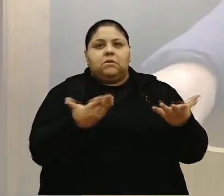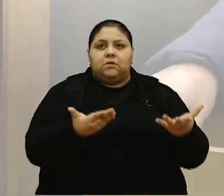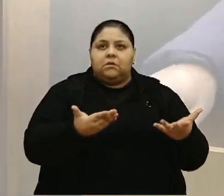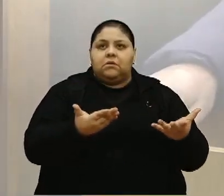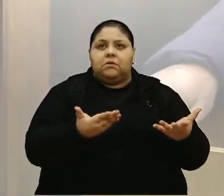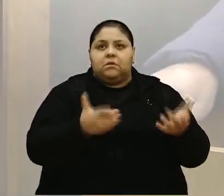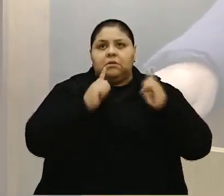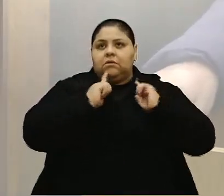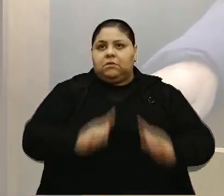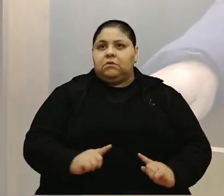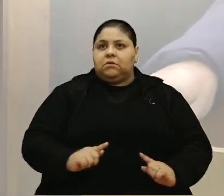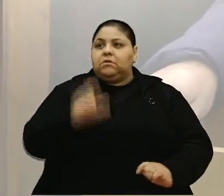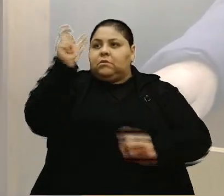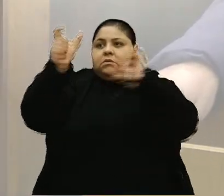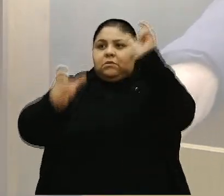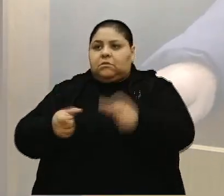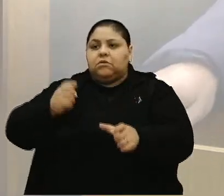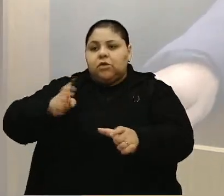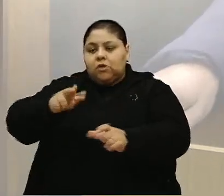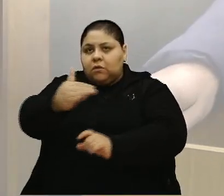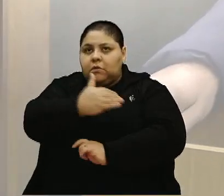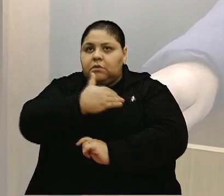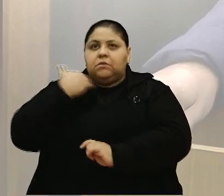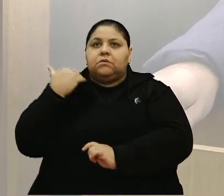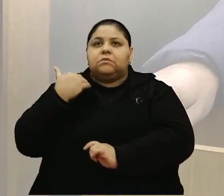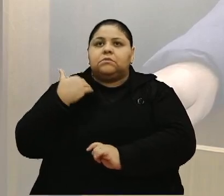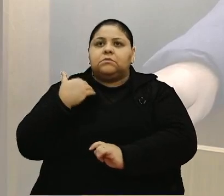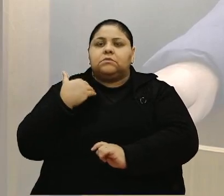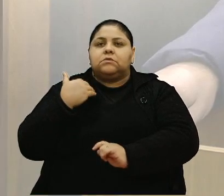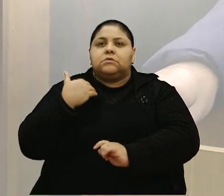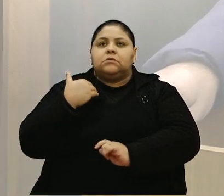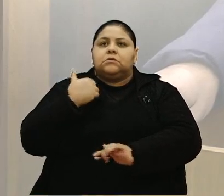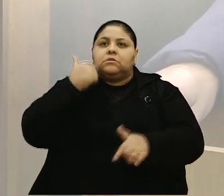da gestão, e as pessoas seguem morrendo às pencas da